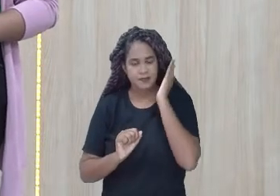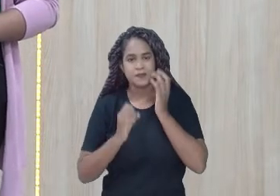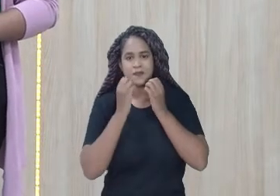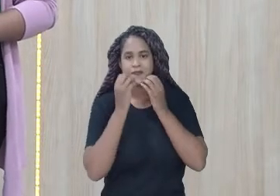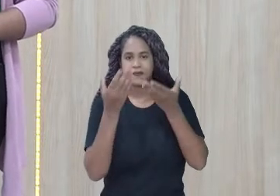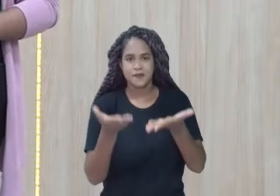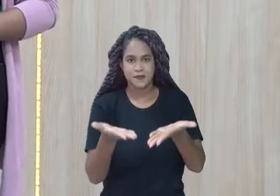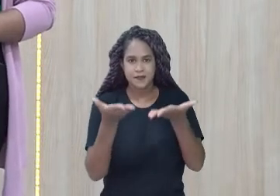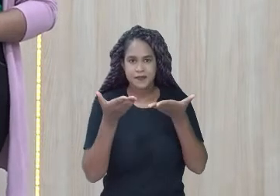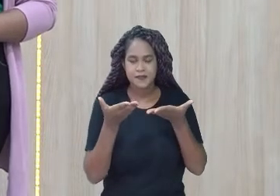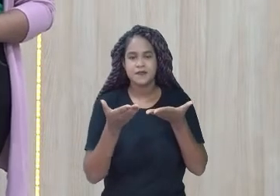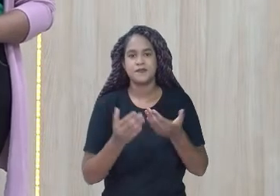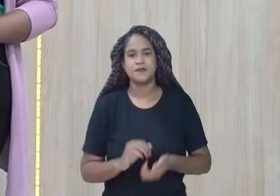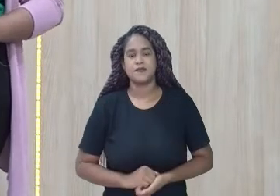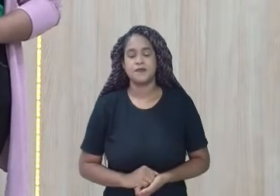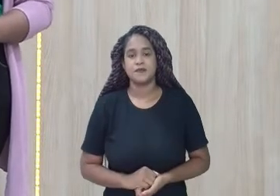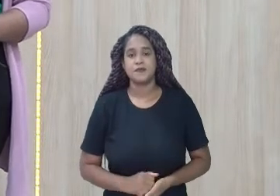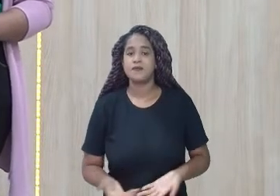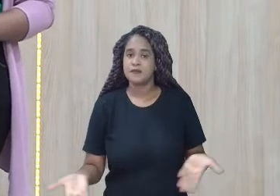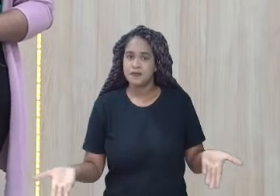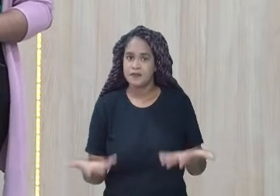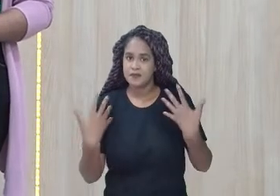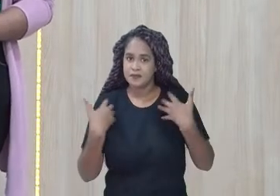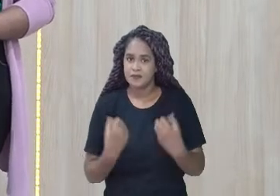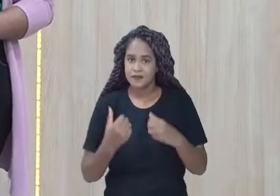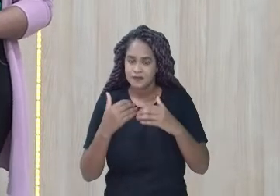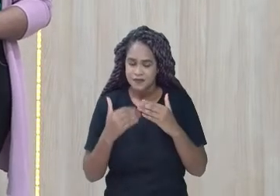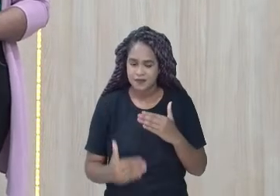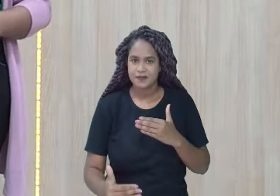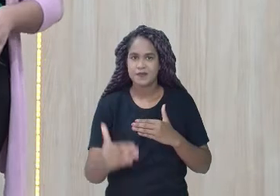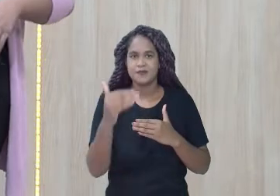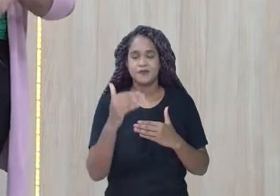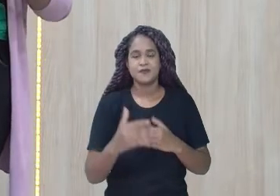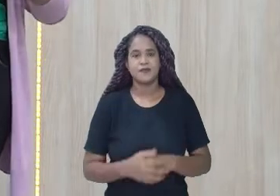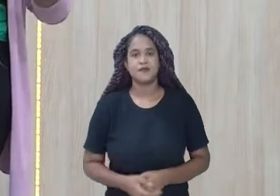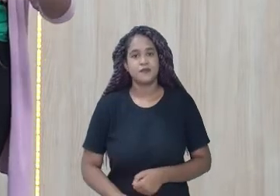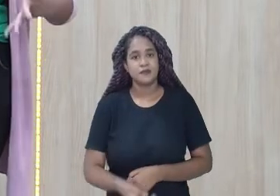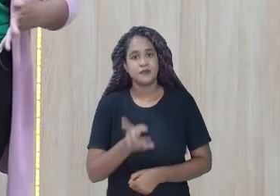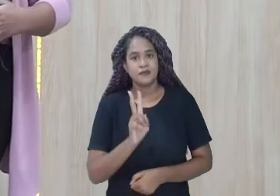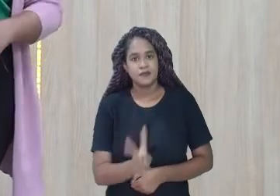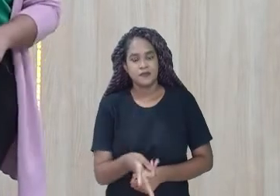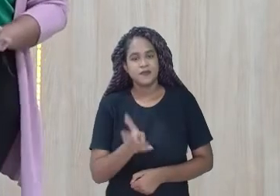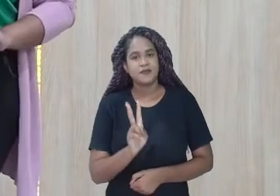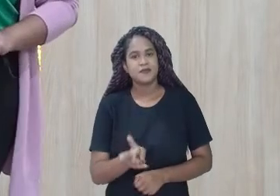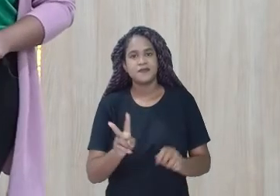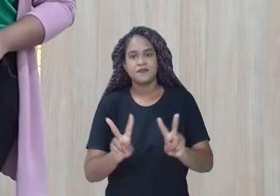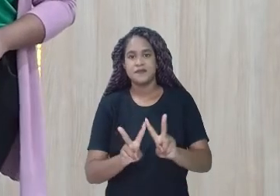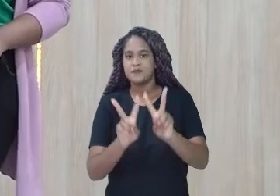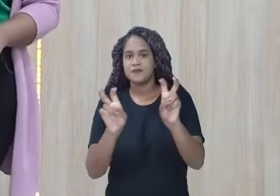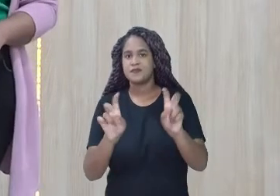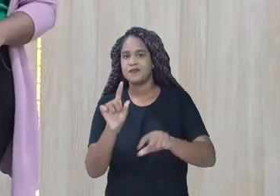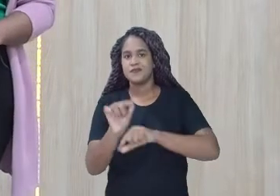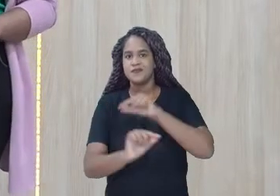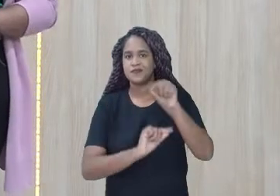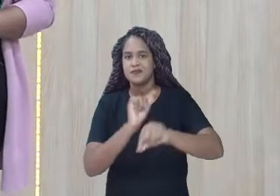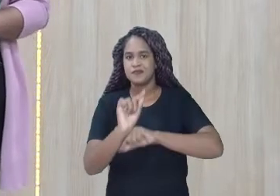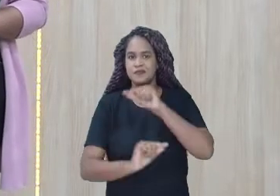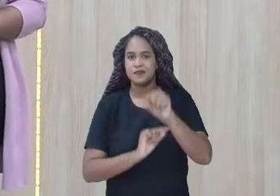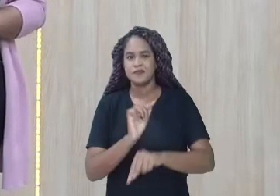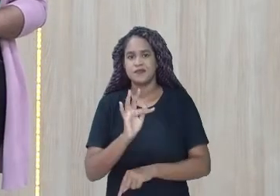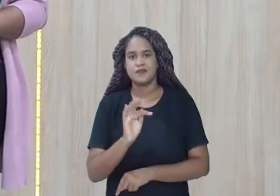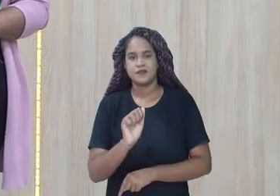muito bem-vinda, Amanda. E vamos lá. Desculpa, e vamos continuar a falar sobre as